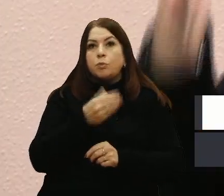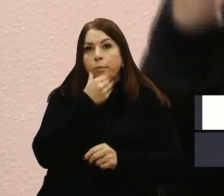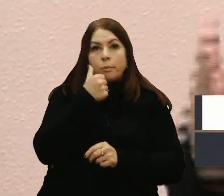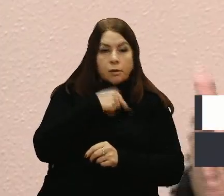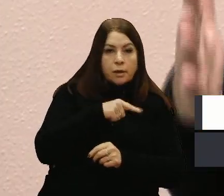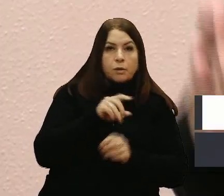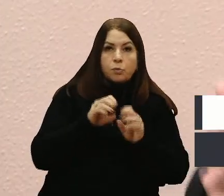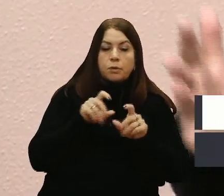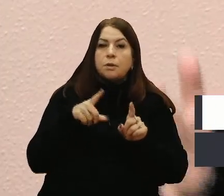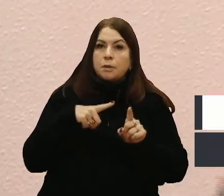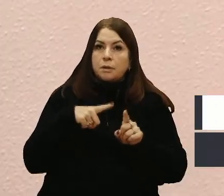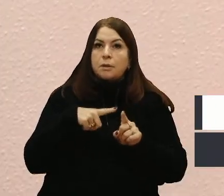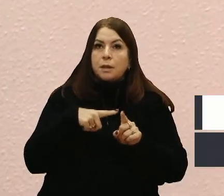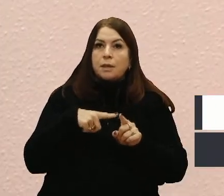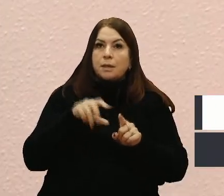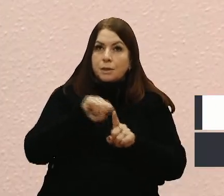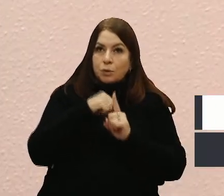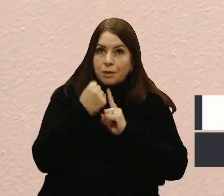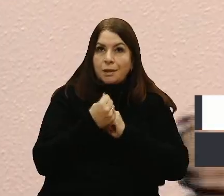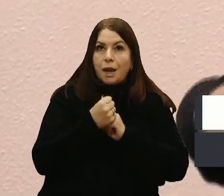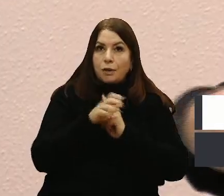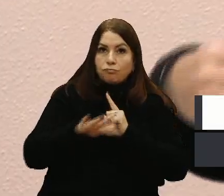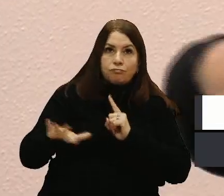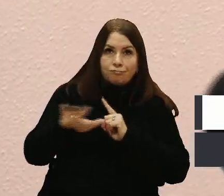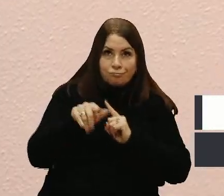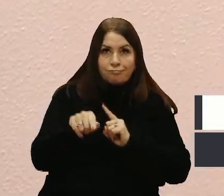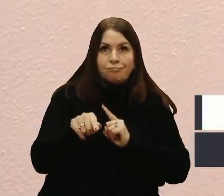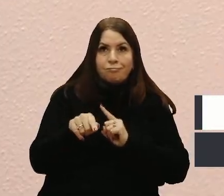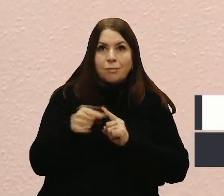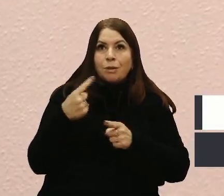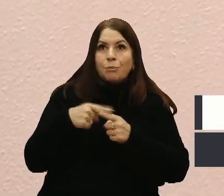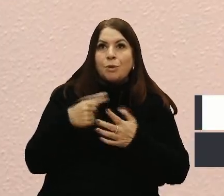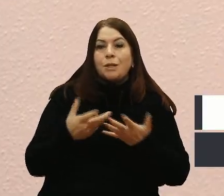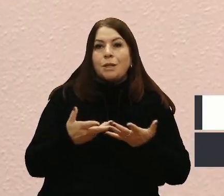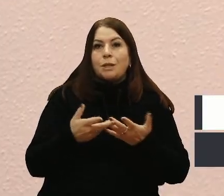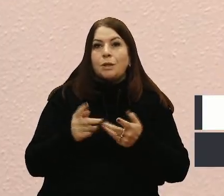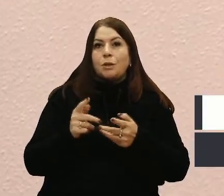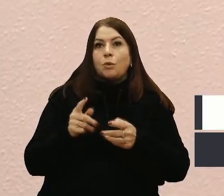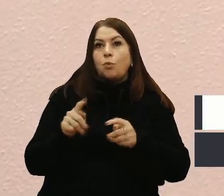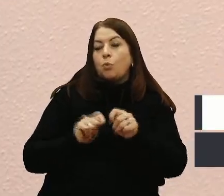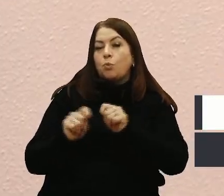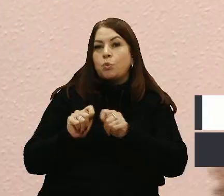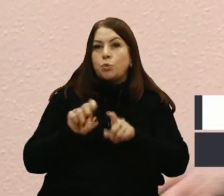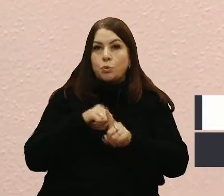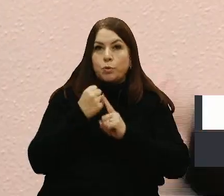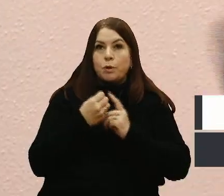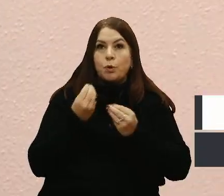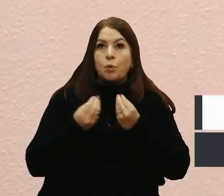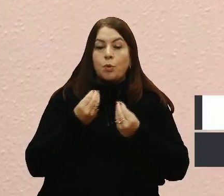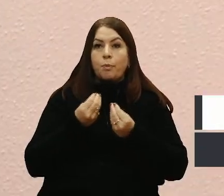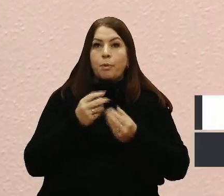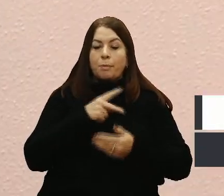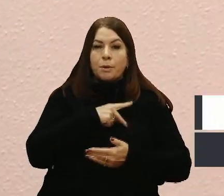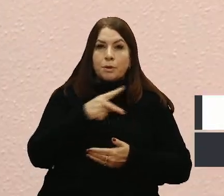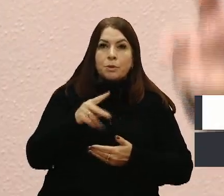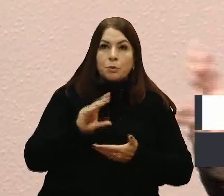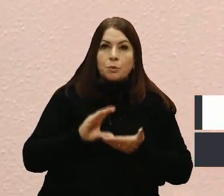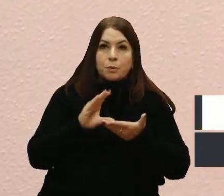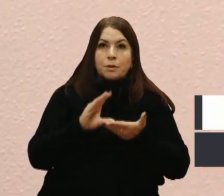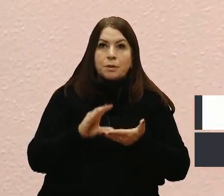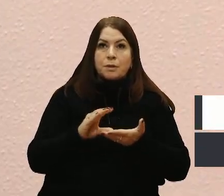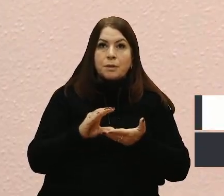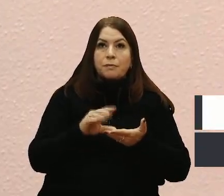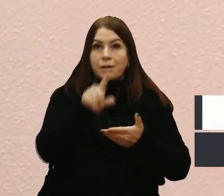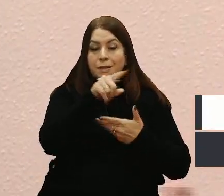de Educação tem que ser da sociedade civil. Porque, sendo um órgão de controle social, como é que quem preside o conselho vai ser do